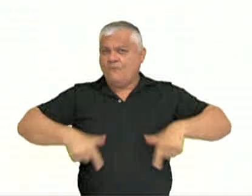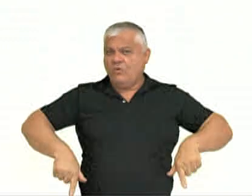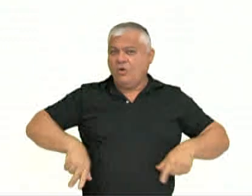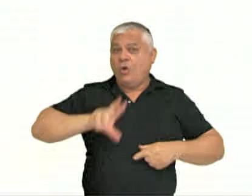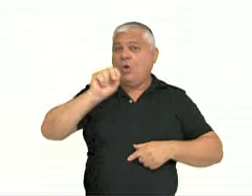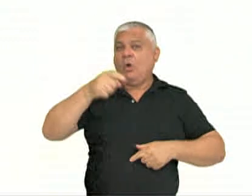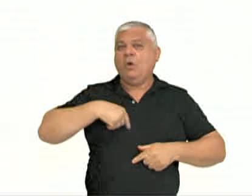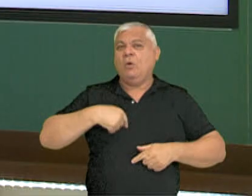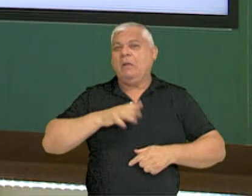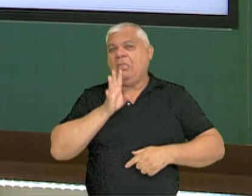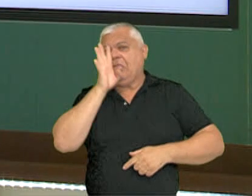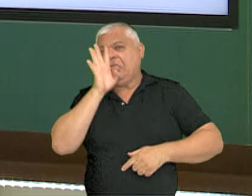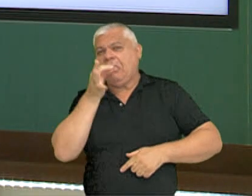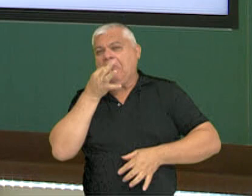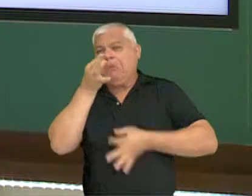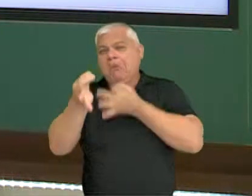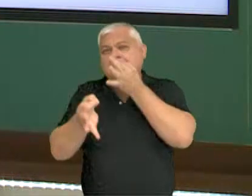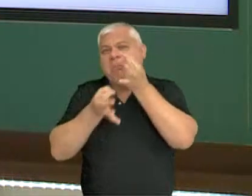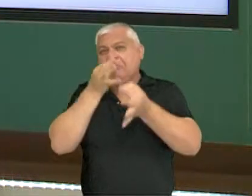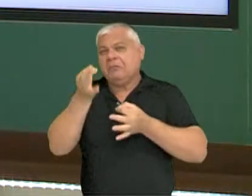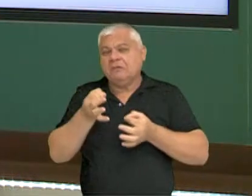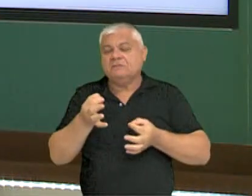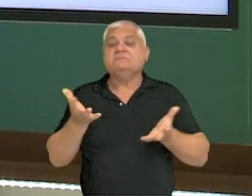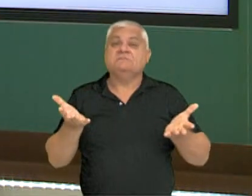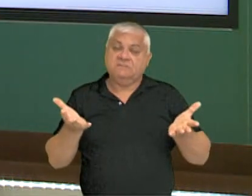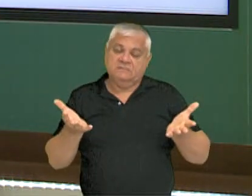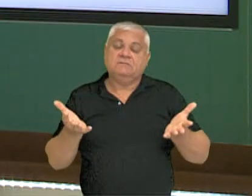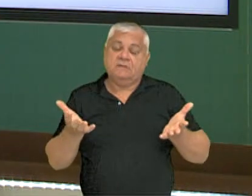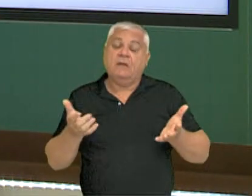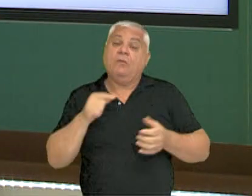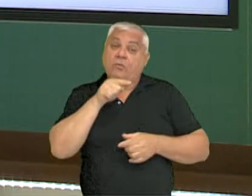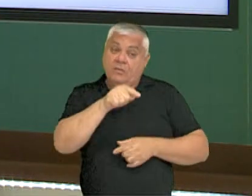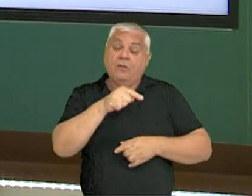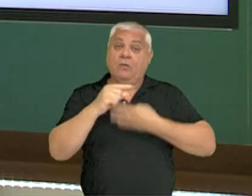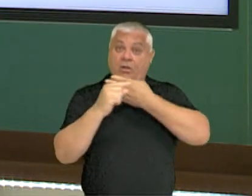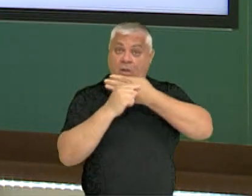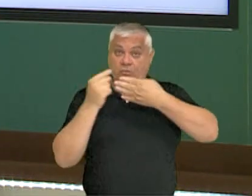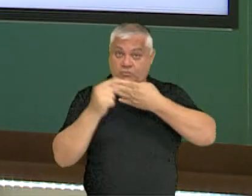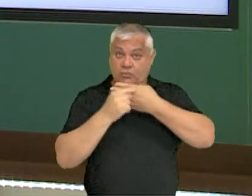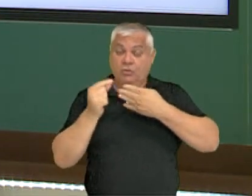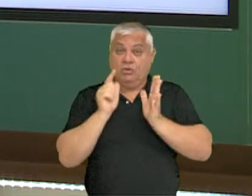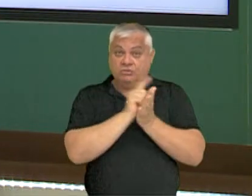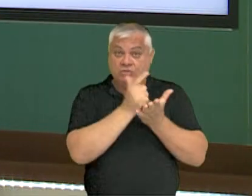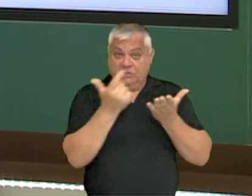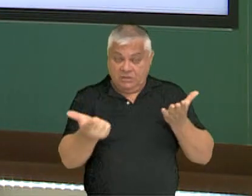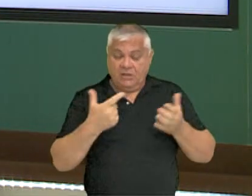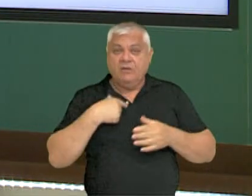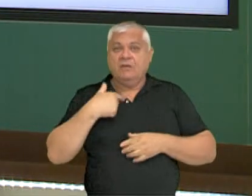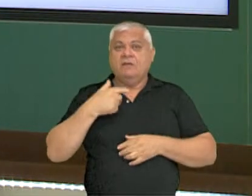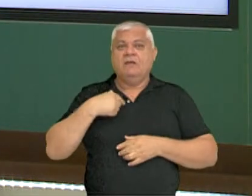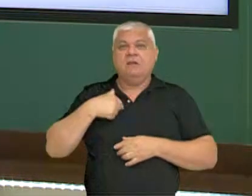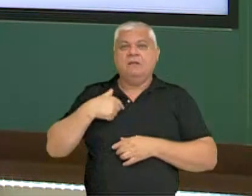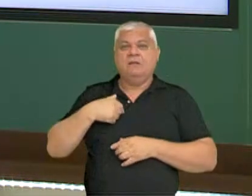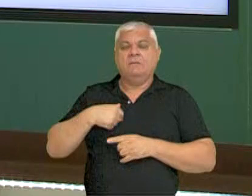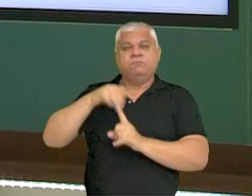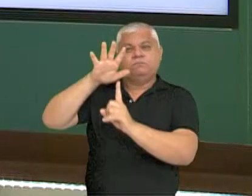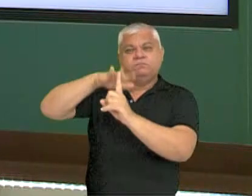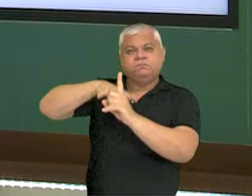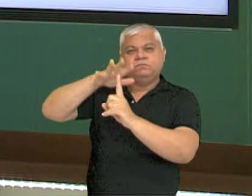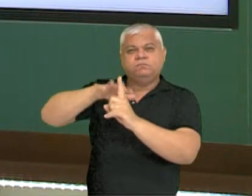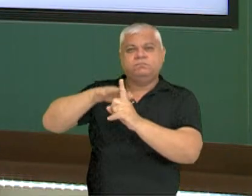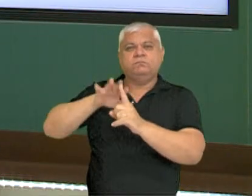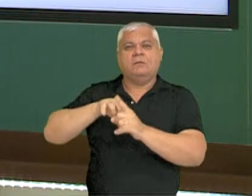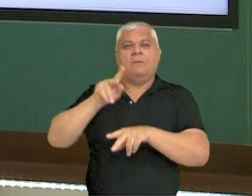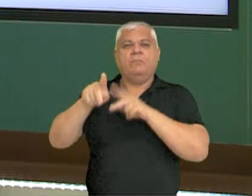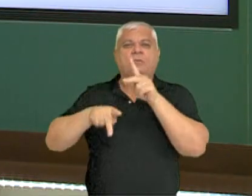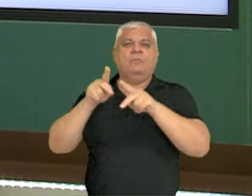imparcialidade, né? Então aqui ele puxou um pouquinho a sardinha, como a gente diz popularmente, né, para o lado dos japoneses, em